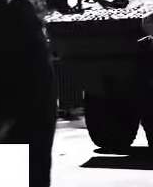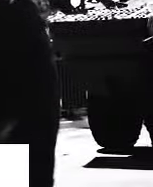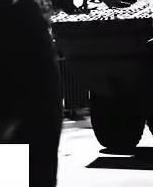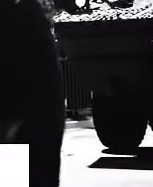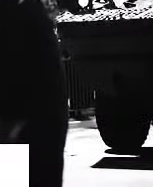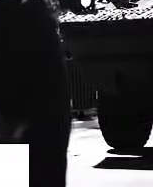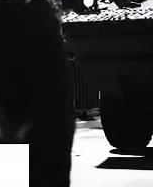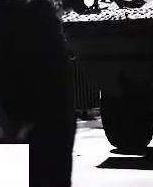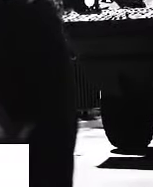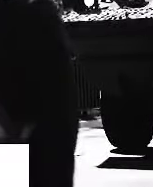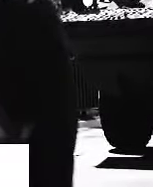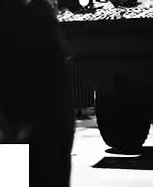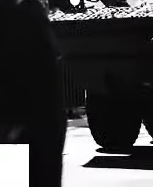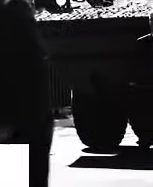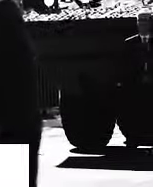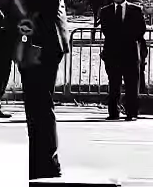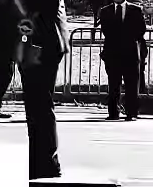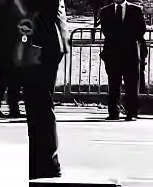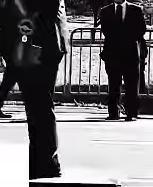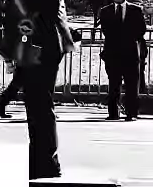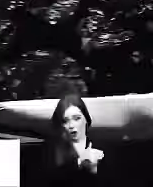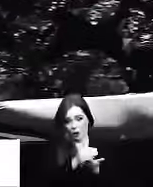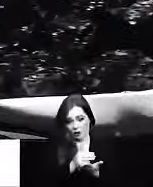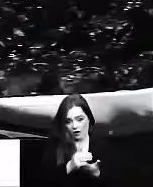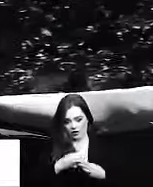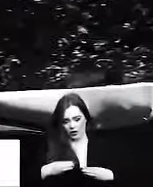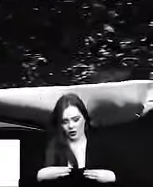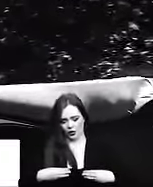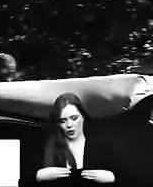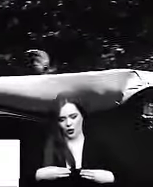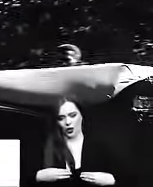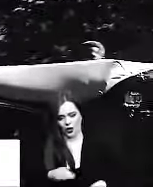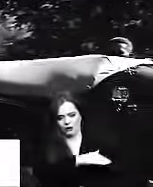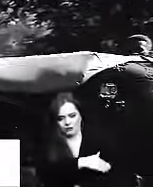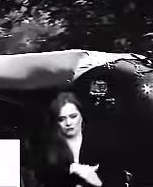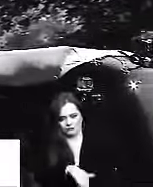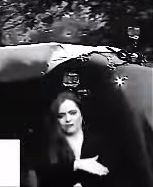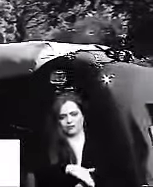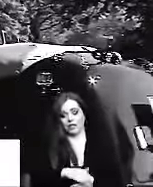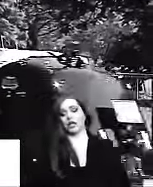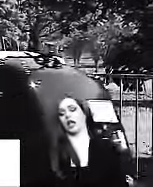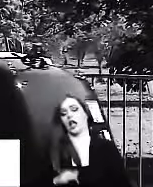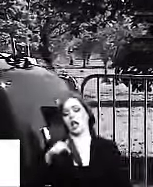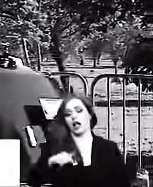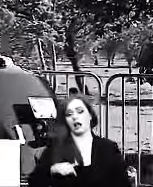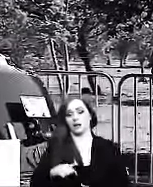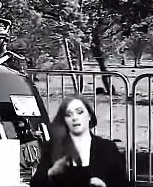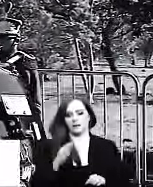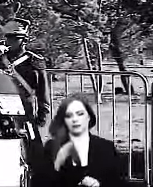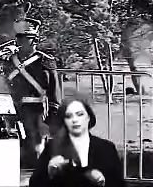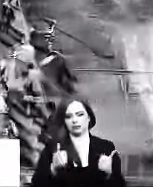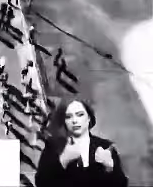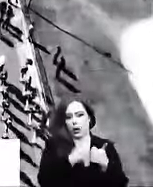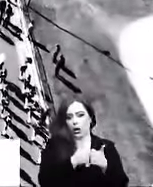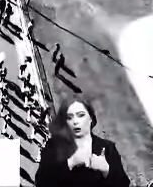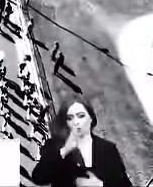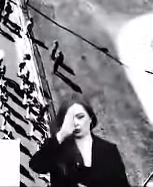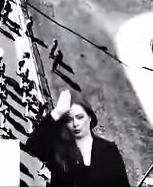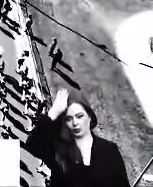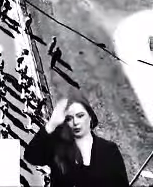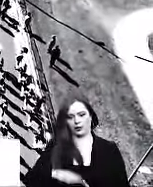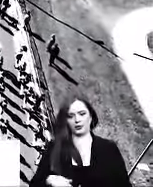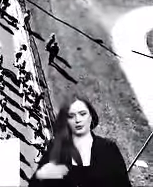presidente, tendo que insistir que o Lula quer a paz e não agradar os russos, os chineses. E